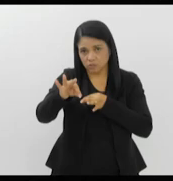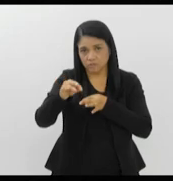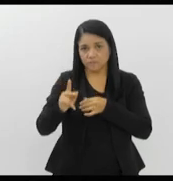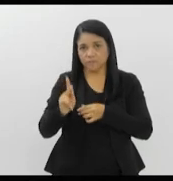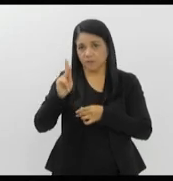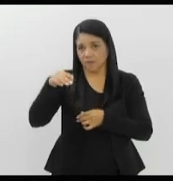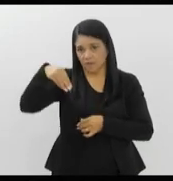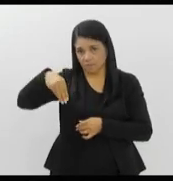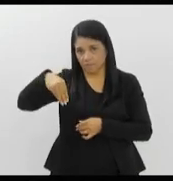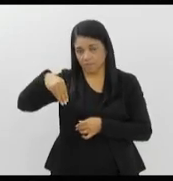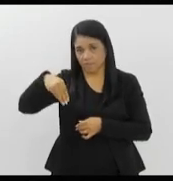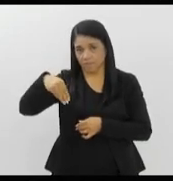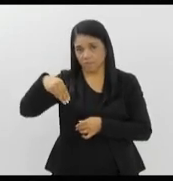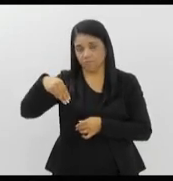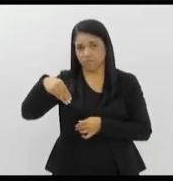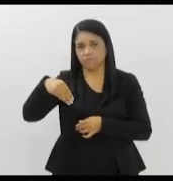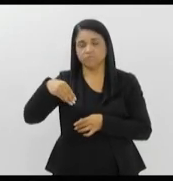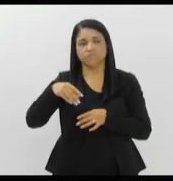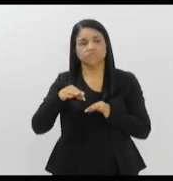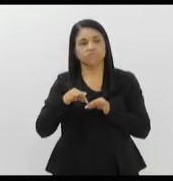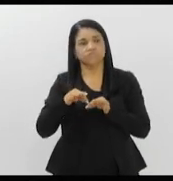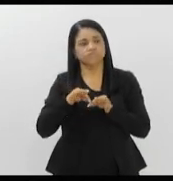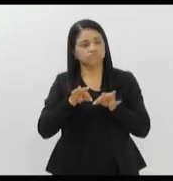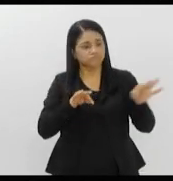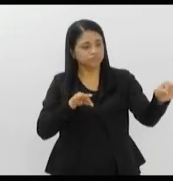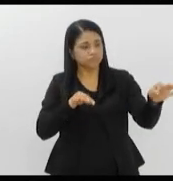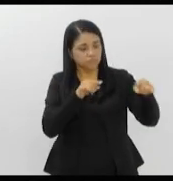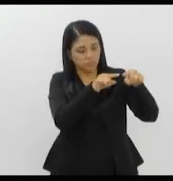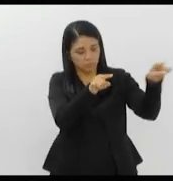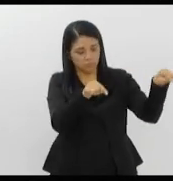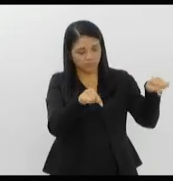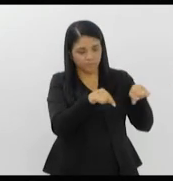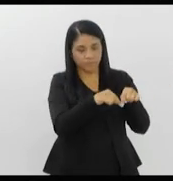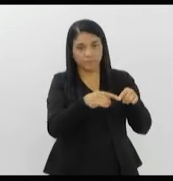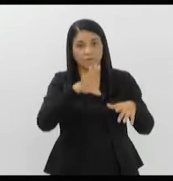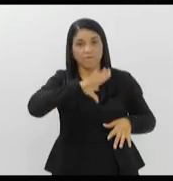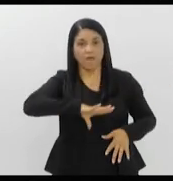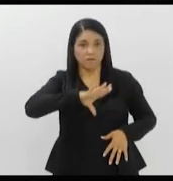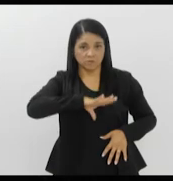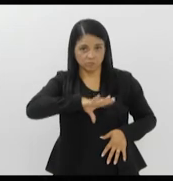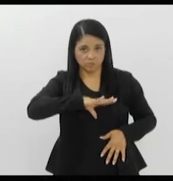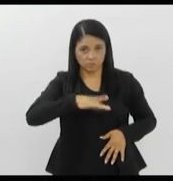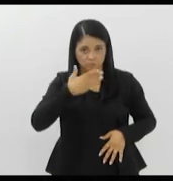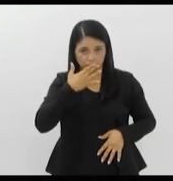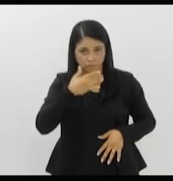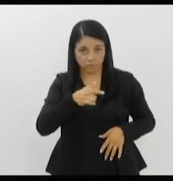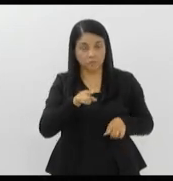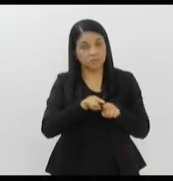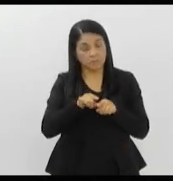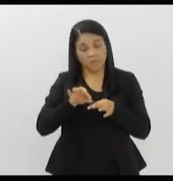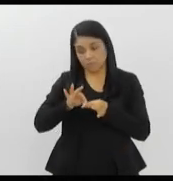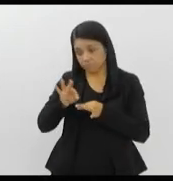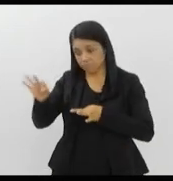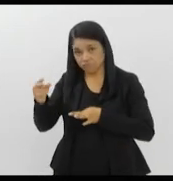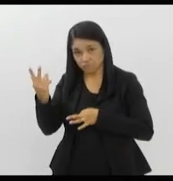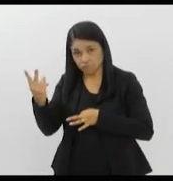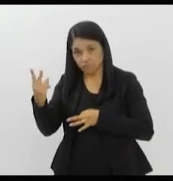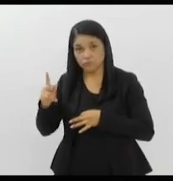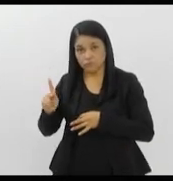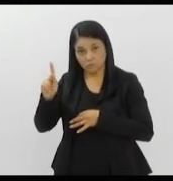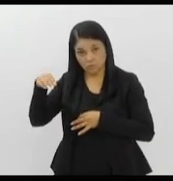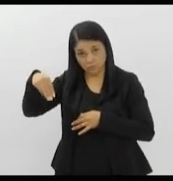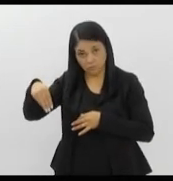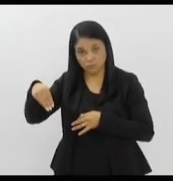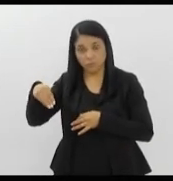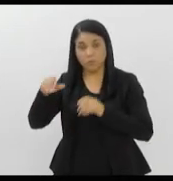menos, do campo do Vasco. E está a 2 quilômetros, aproximadamente, do Maracanã, que está também, mais